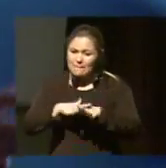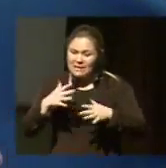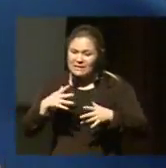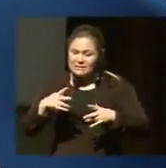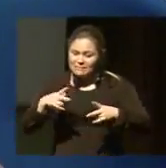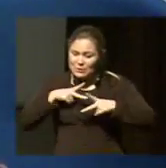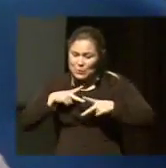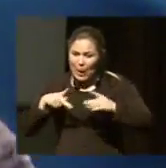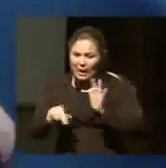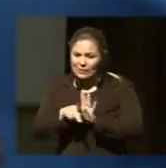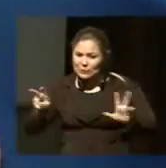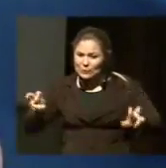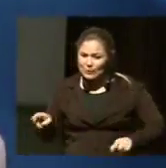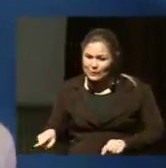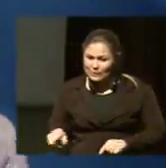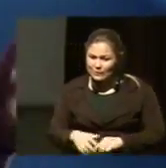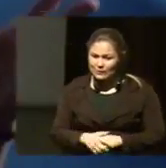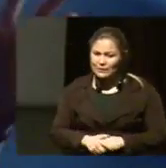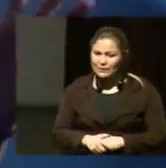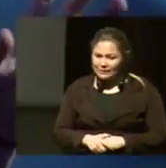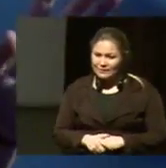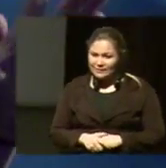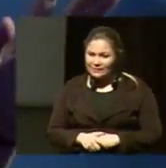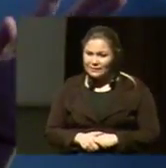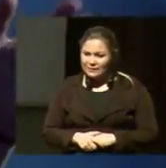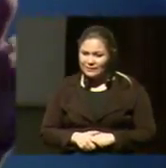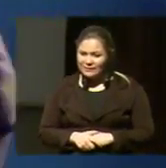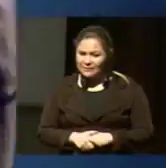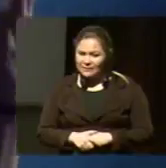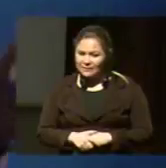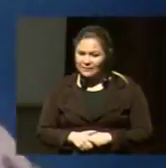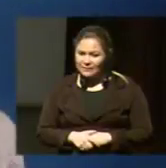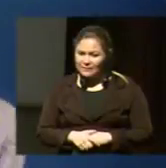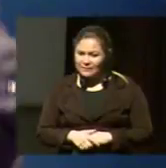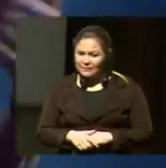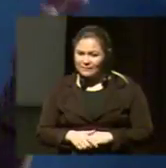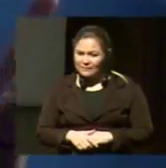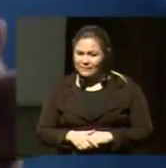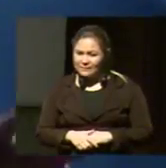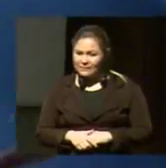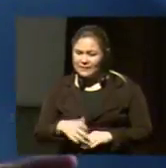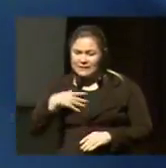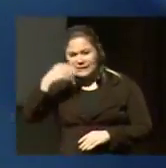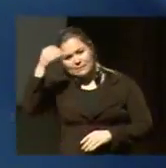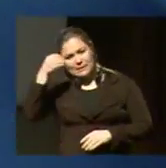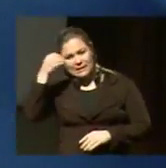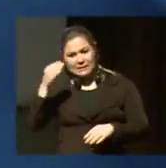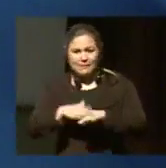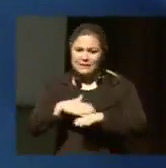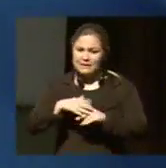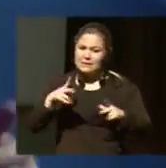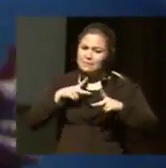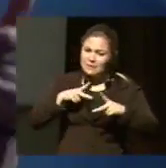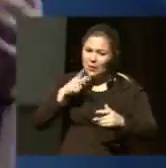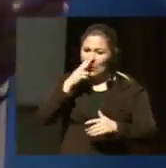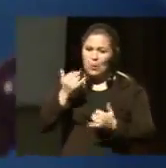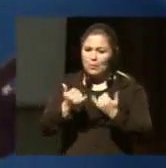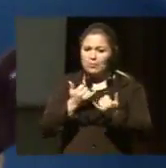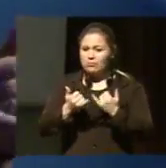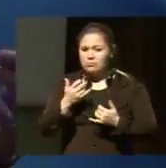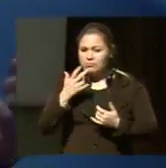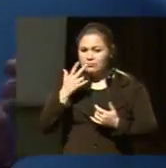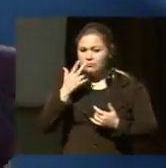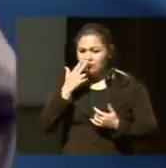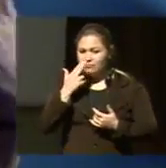sobre isso, assim, mas não tão científica, sino mais de experiência pessoal em relação a isso, como